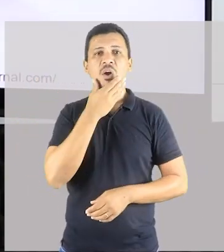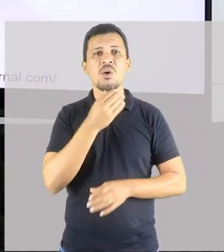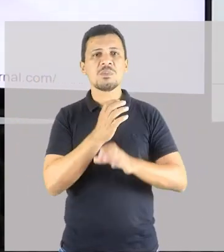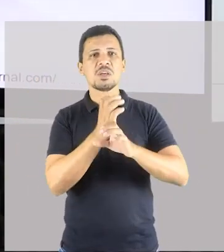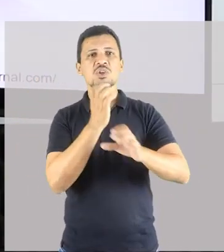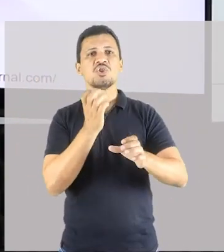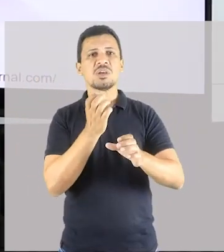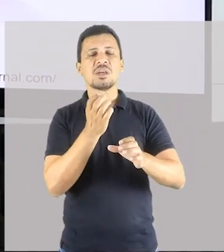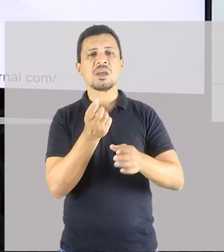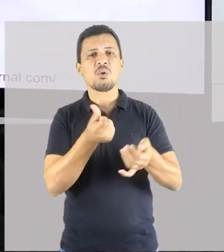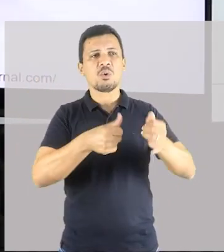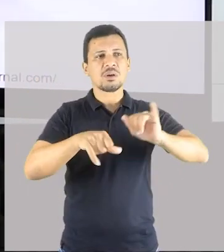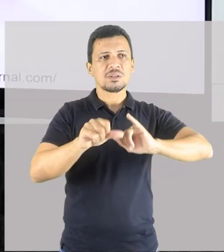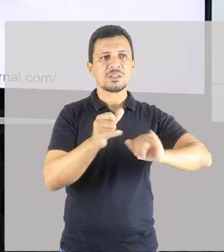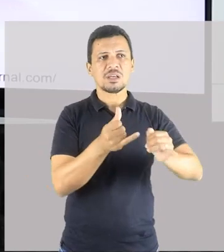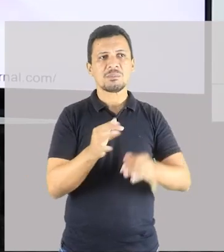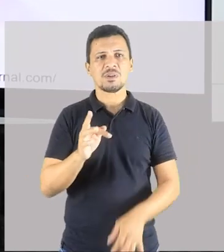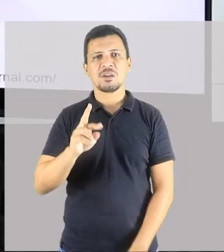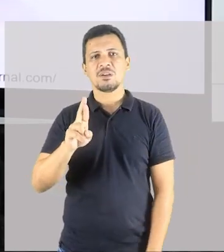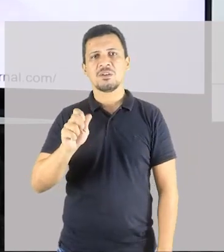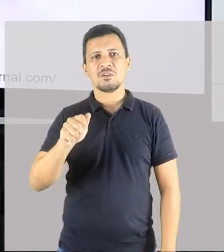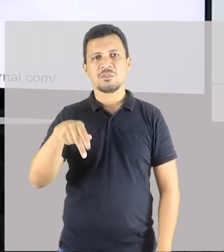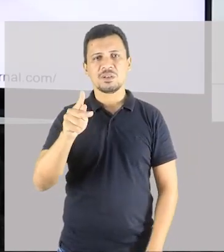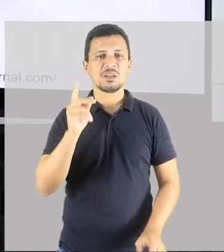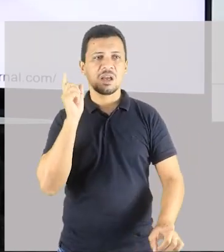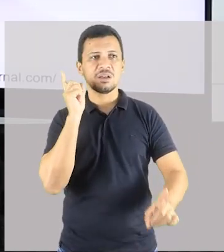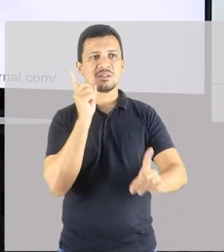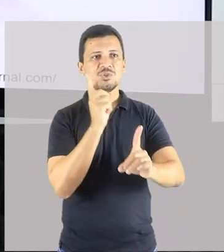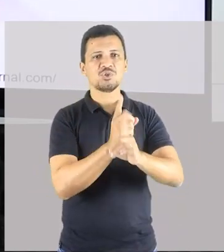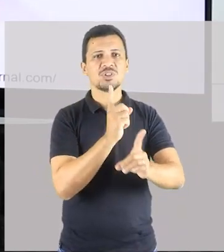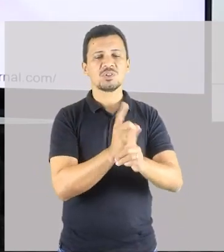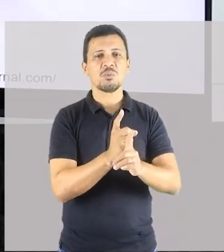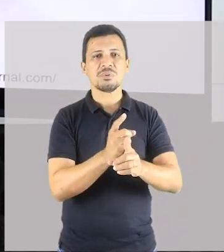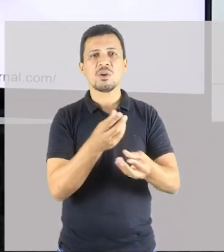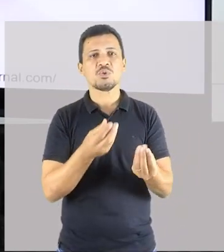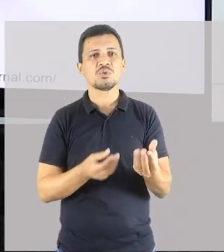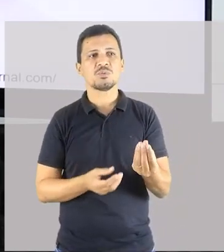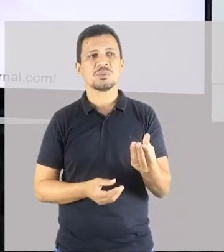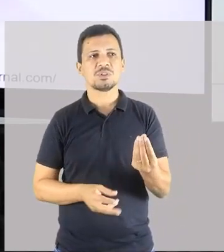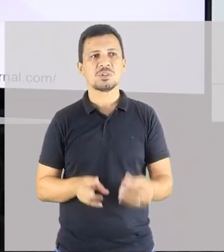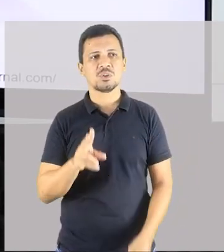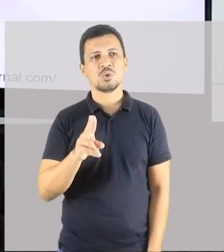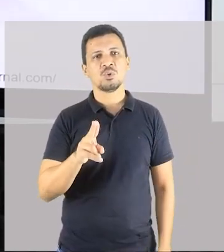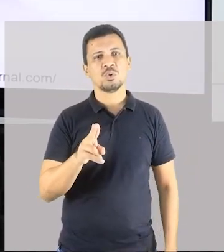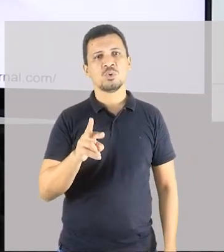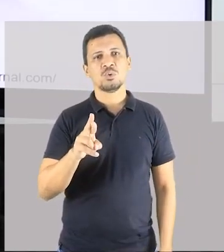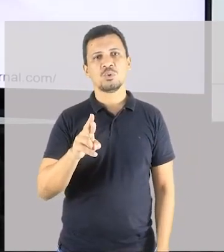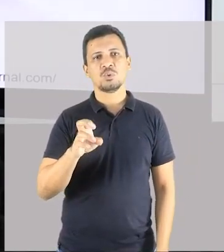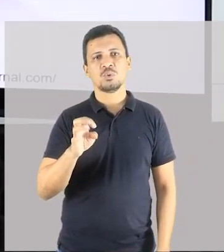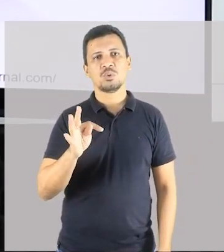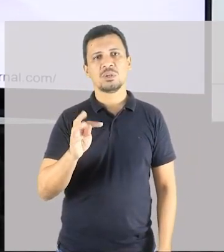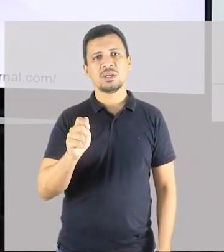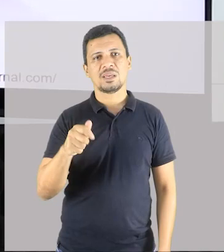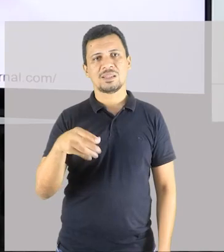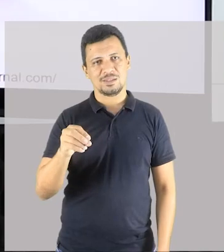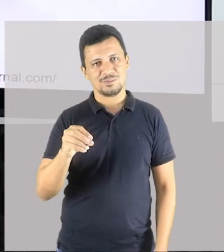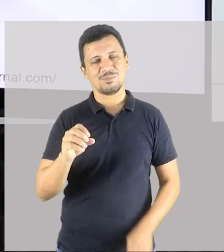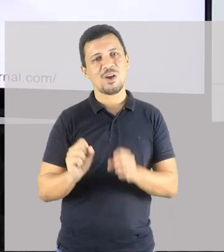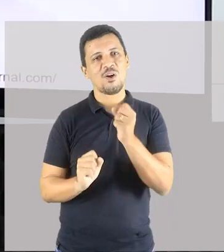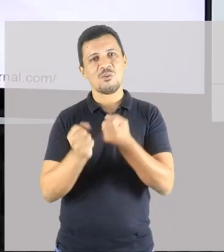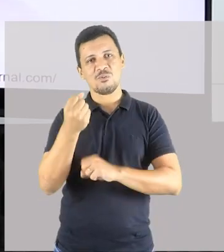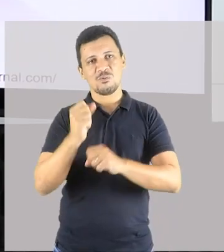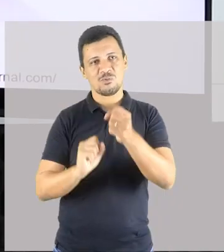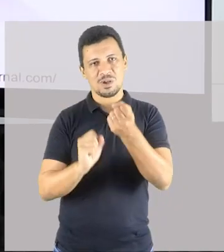químico Frank descobriu uma composição chamada uretano, e aí ele fabricou essa roda de skate com